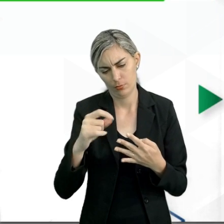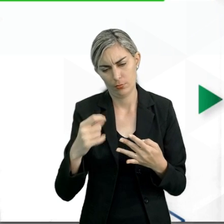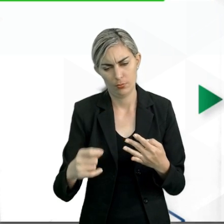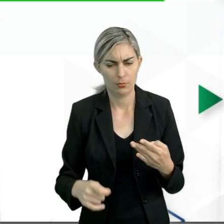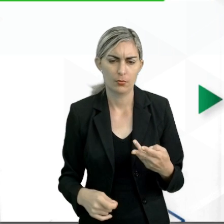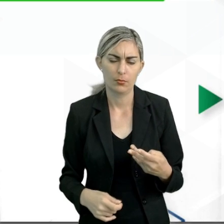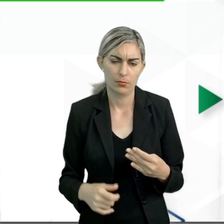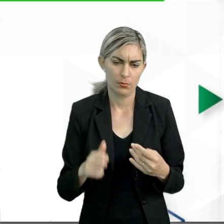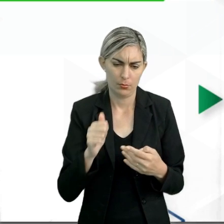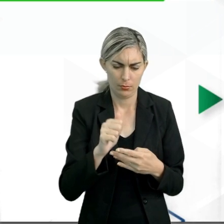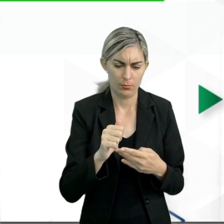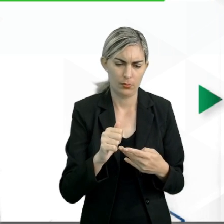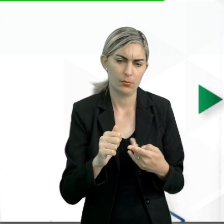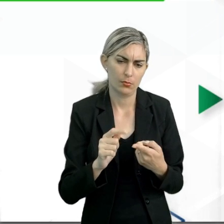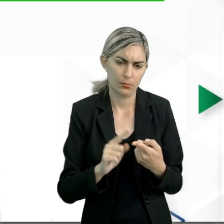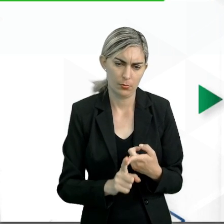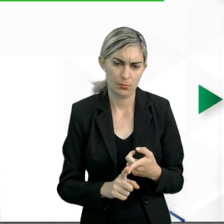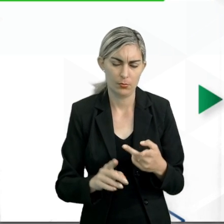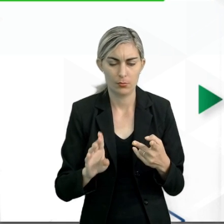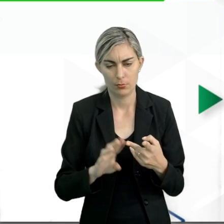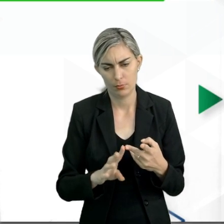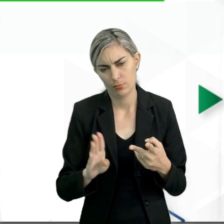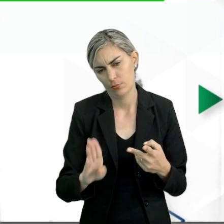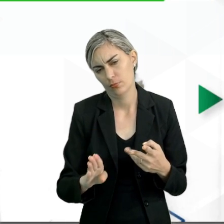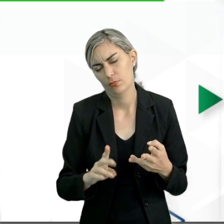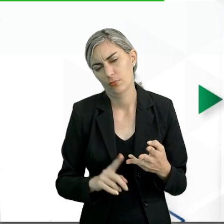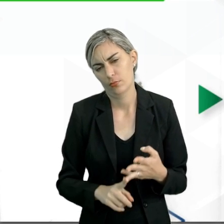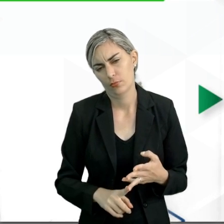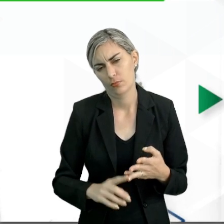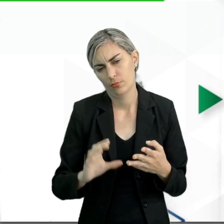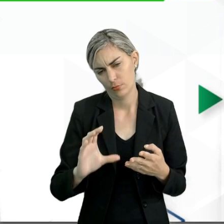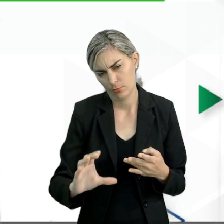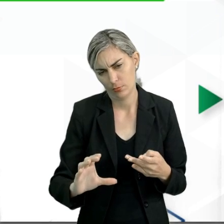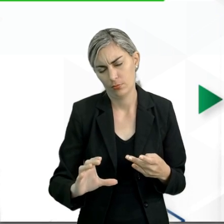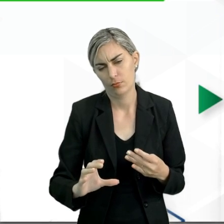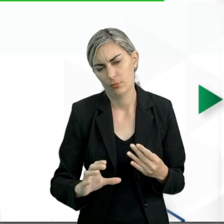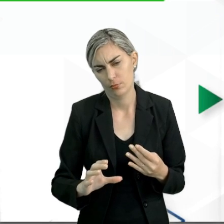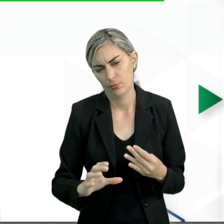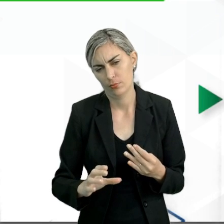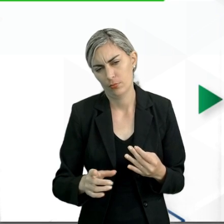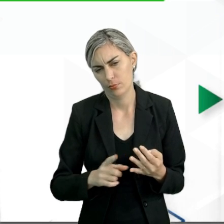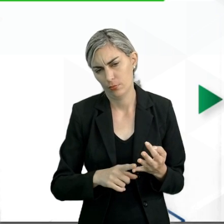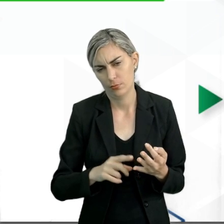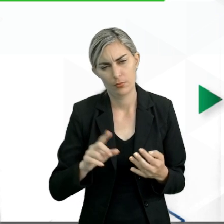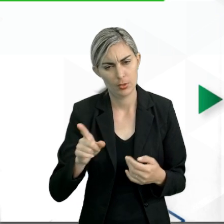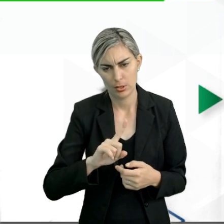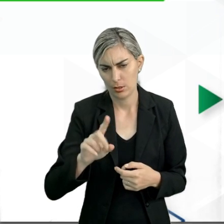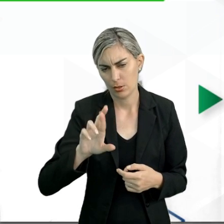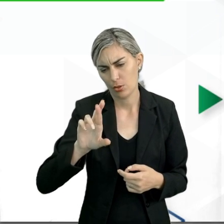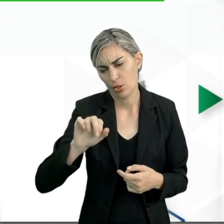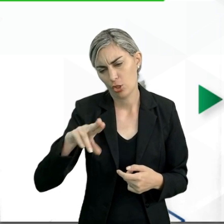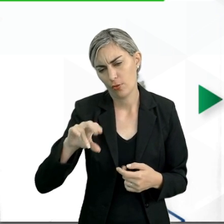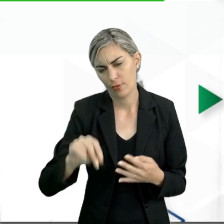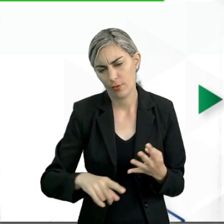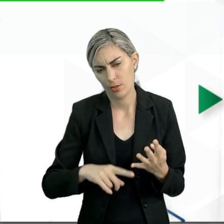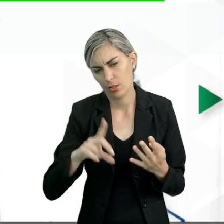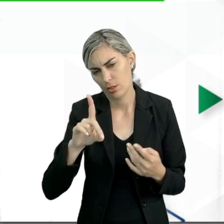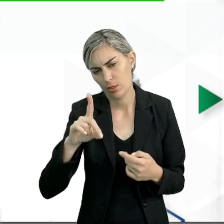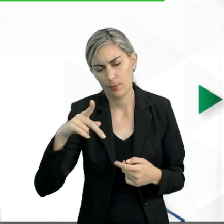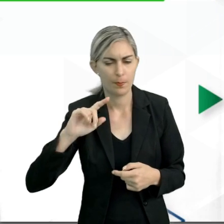letra A tradicional letra B primária letra c não renovável letra D